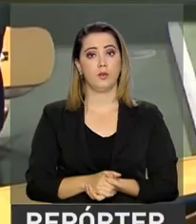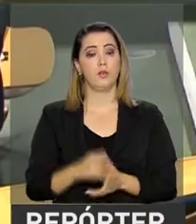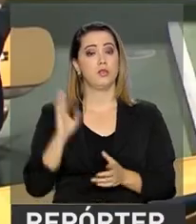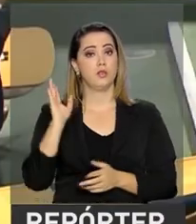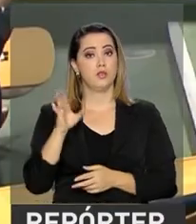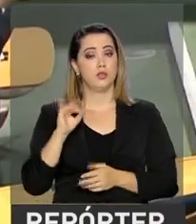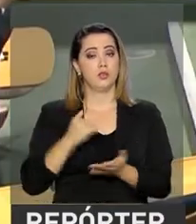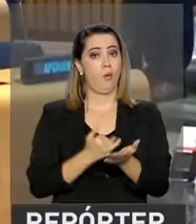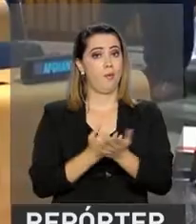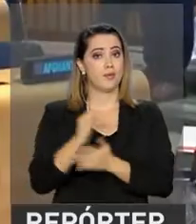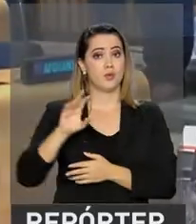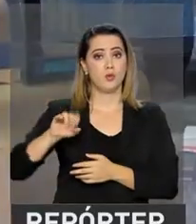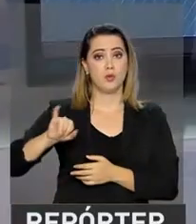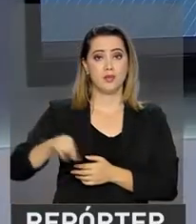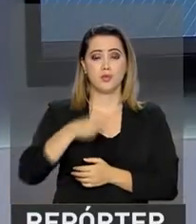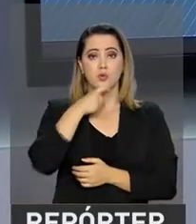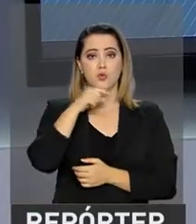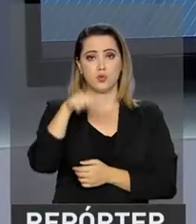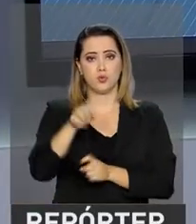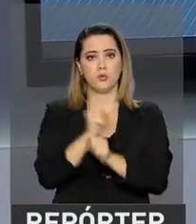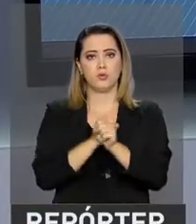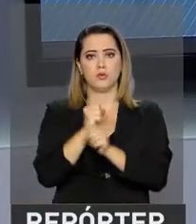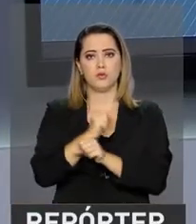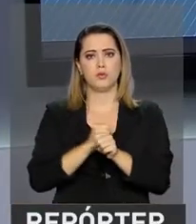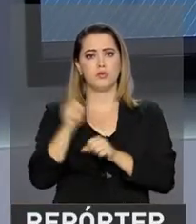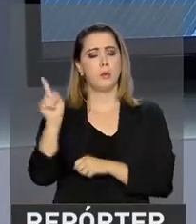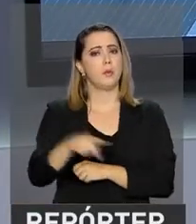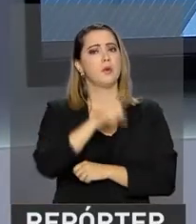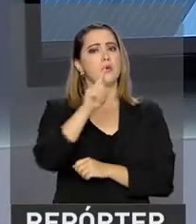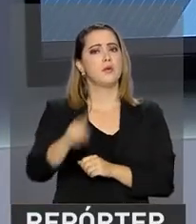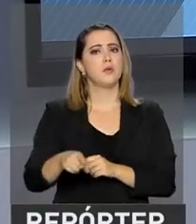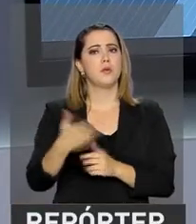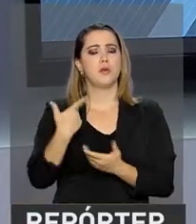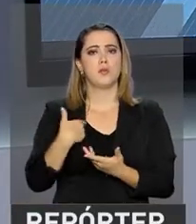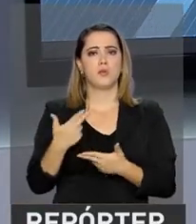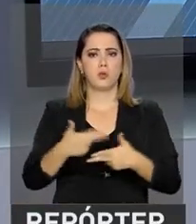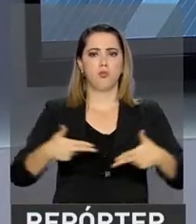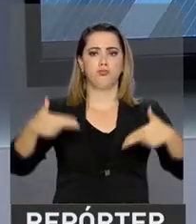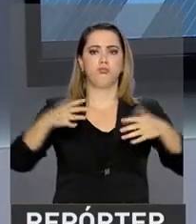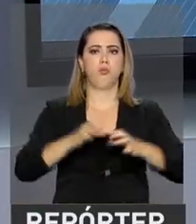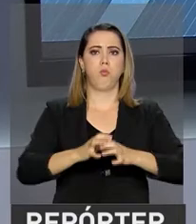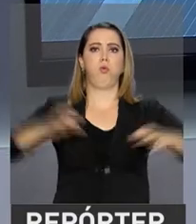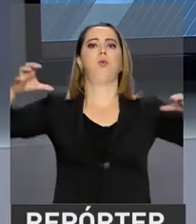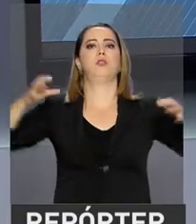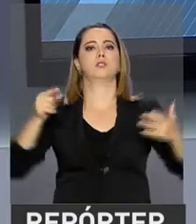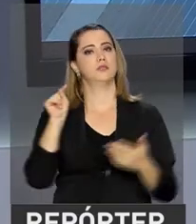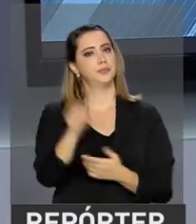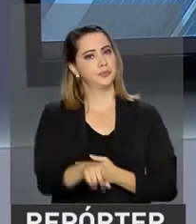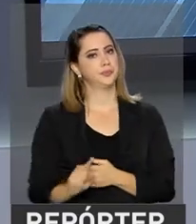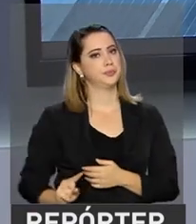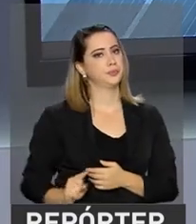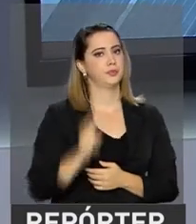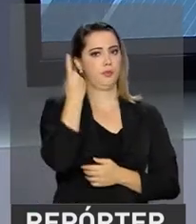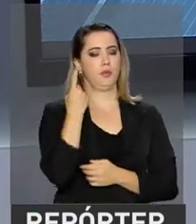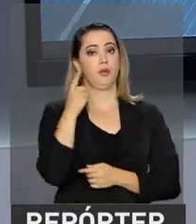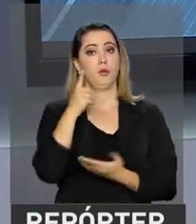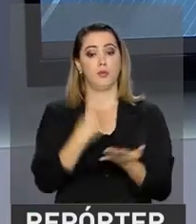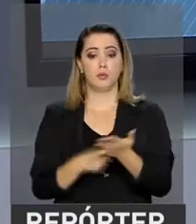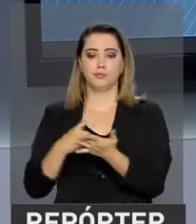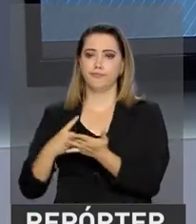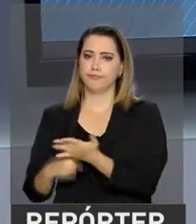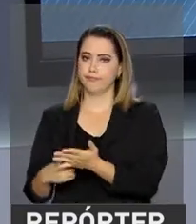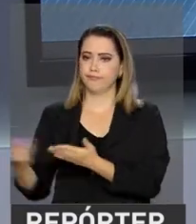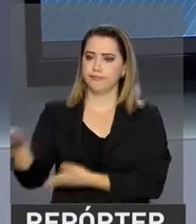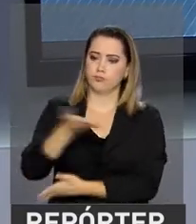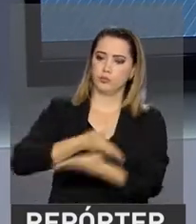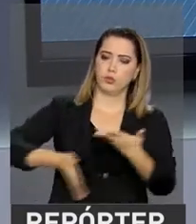adotado em julho deste ano o tratado para a proibição de armas nucleares é o primeiro instrumento multilateral negociado em 20